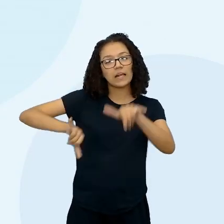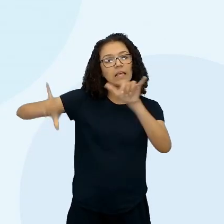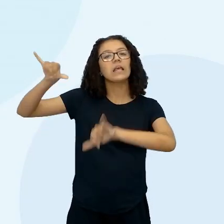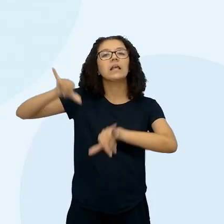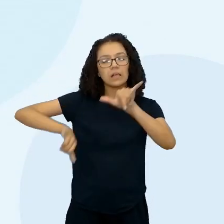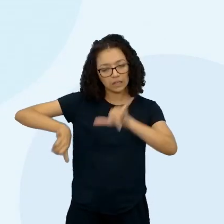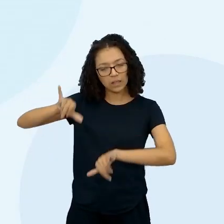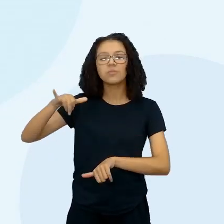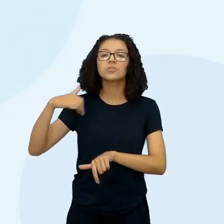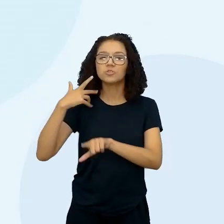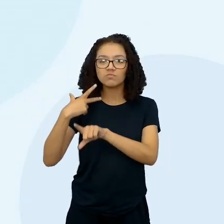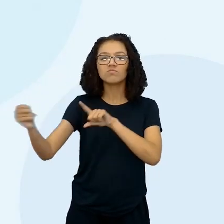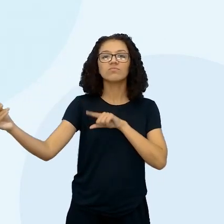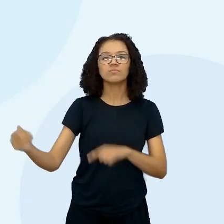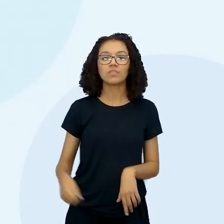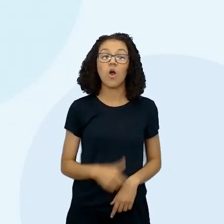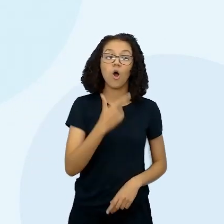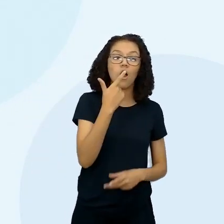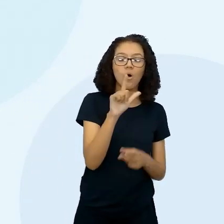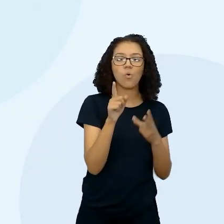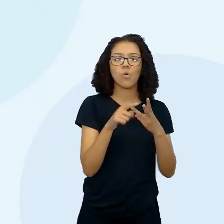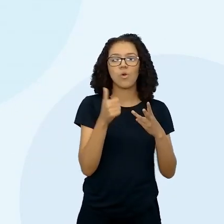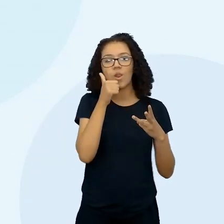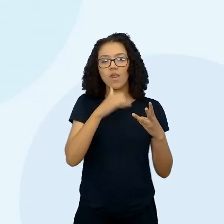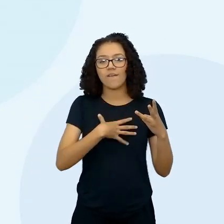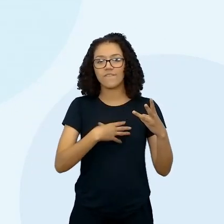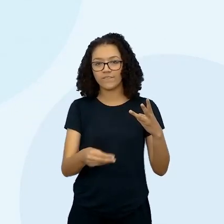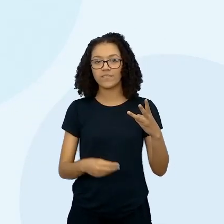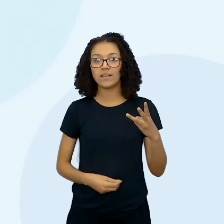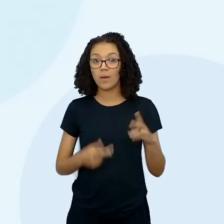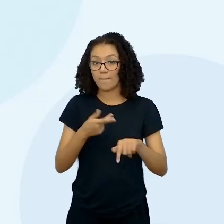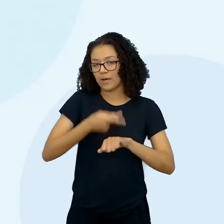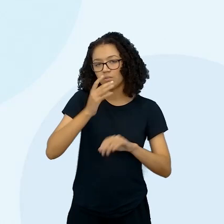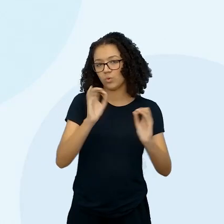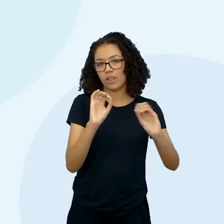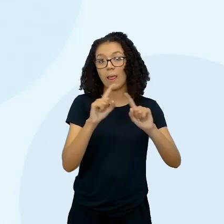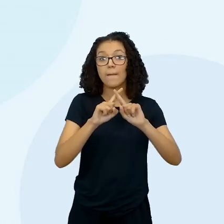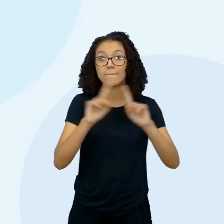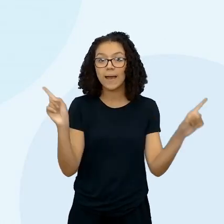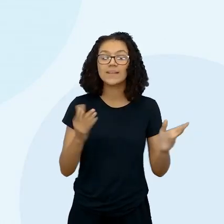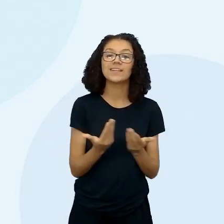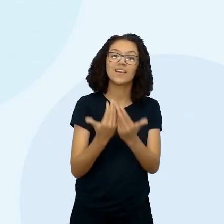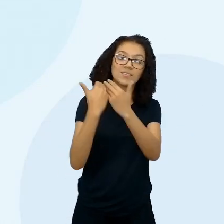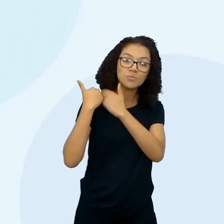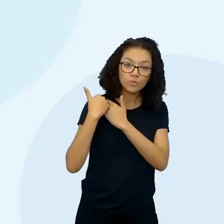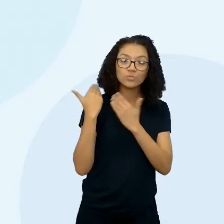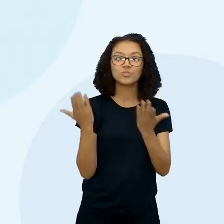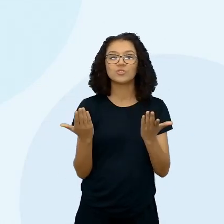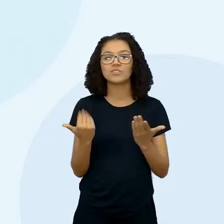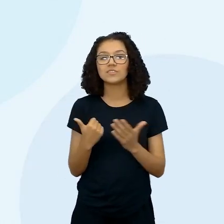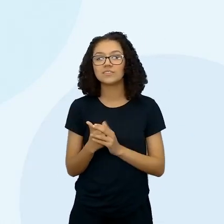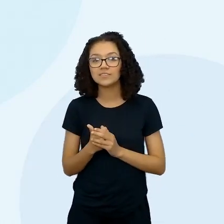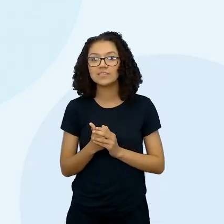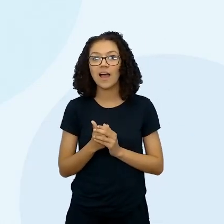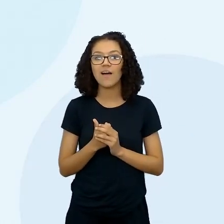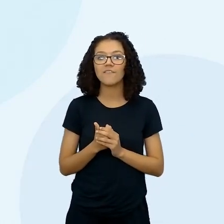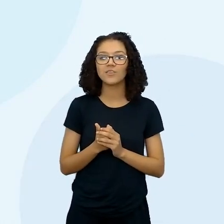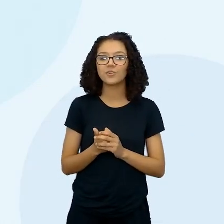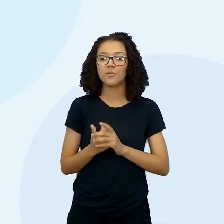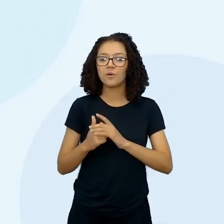Sim. E ela tem uma outra filha. A outra filha não ganhou prêmio Nobel, mas ela foi responsável por a gente ter esse legado da Marie